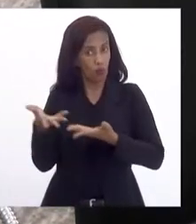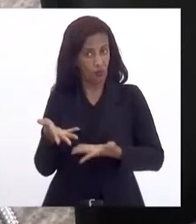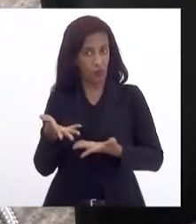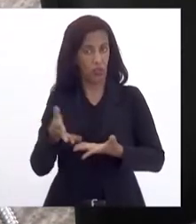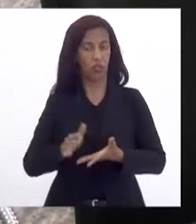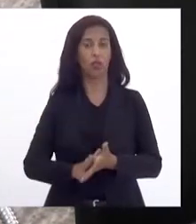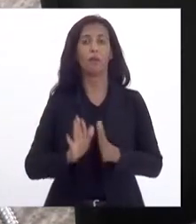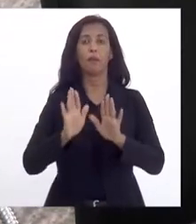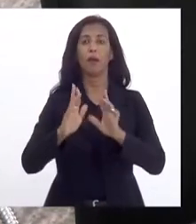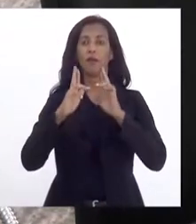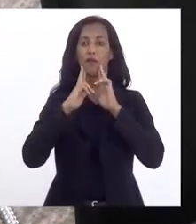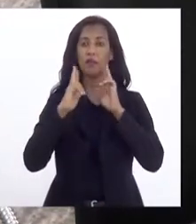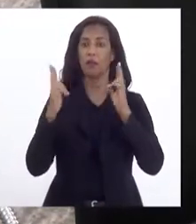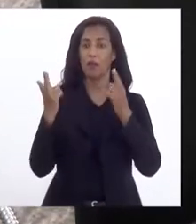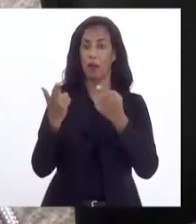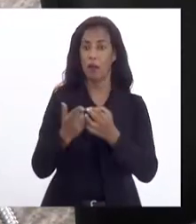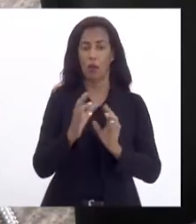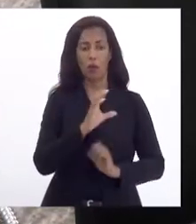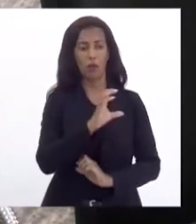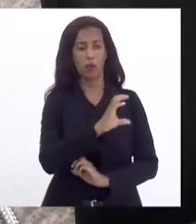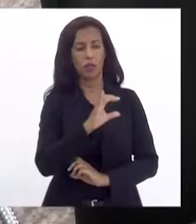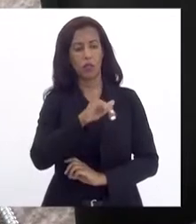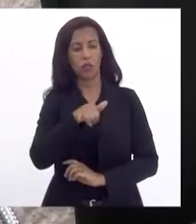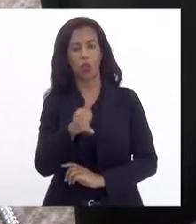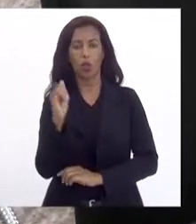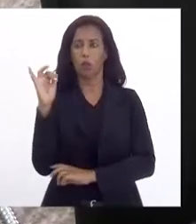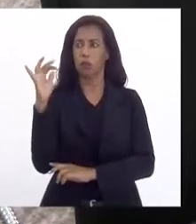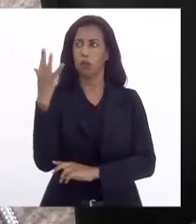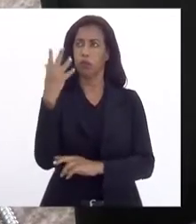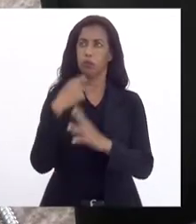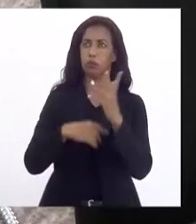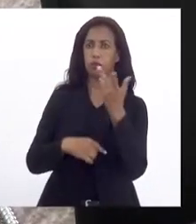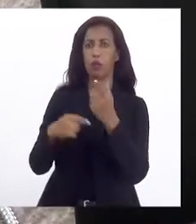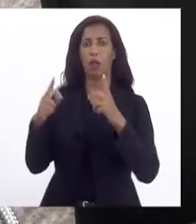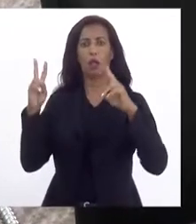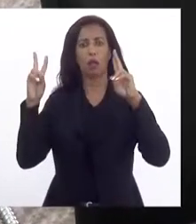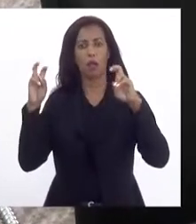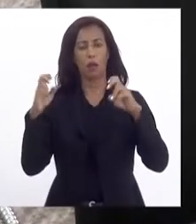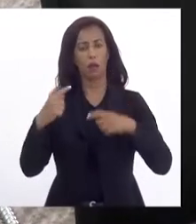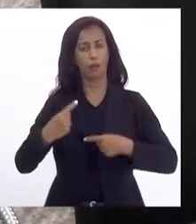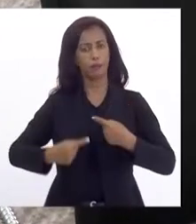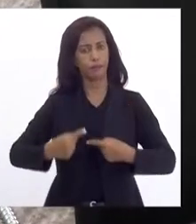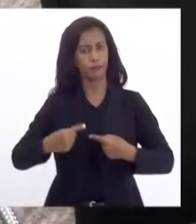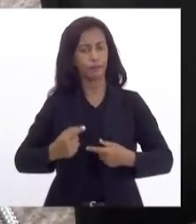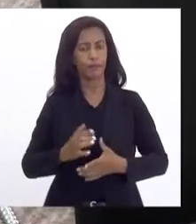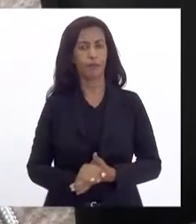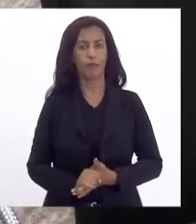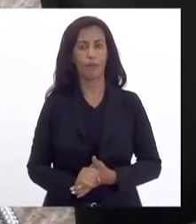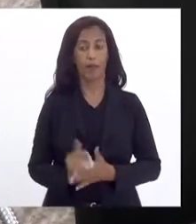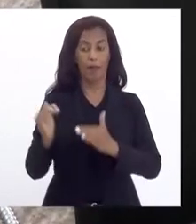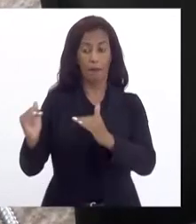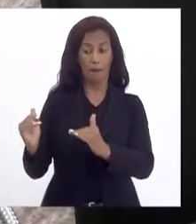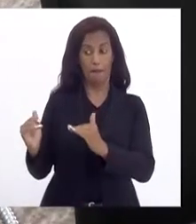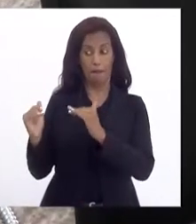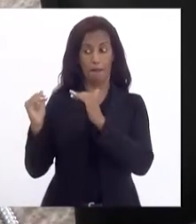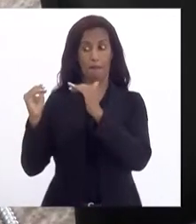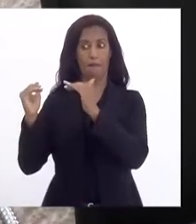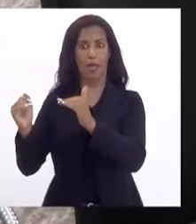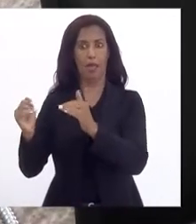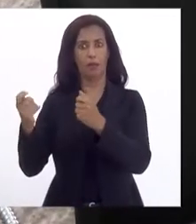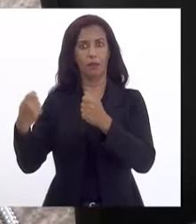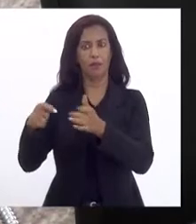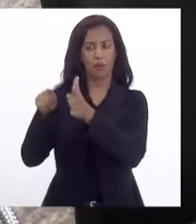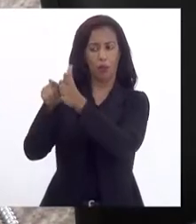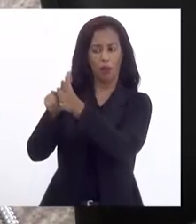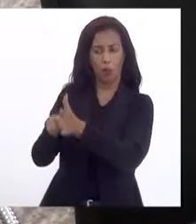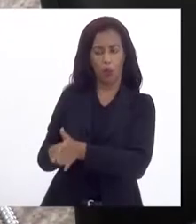é uma reunião conjunta da CCJ com o meio ambiente para debatermos o tema. A questão de mérito, ela deve ser analisada por